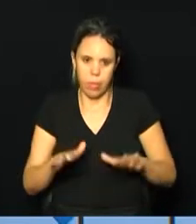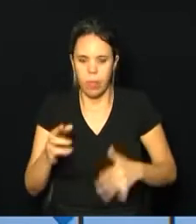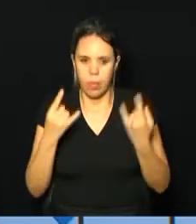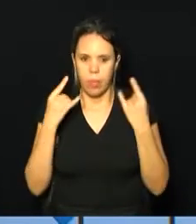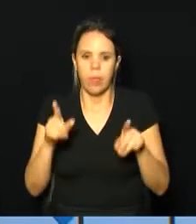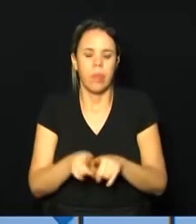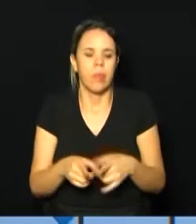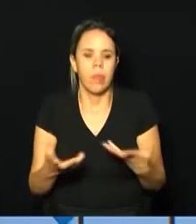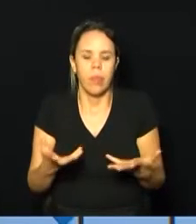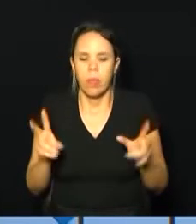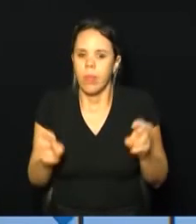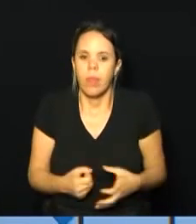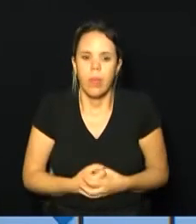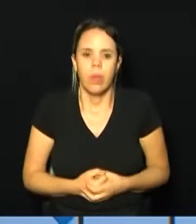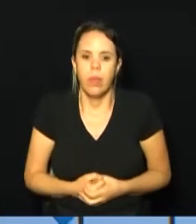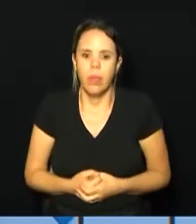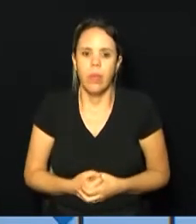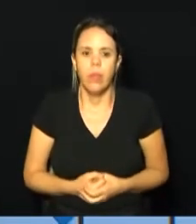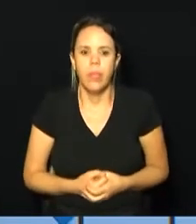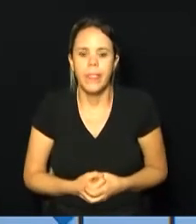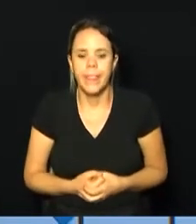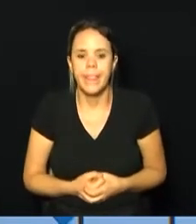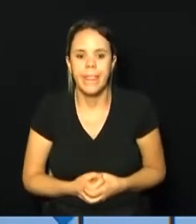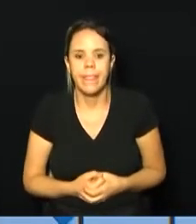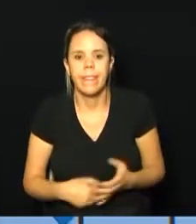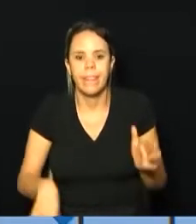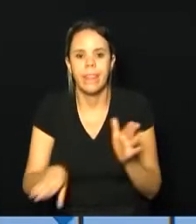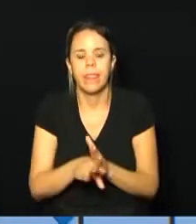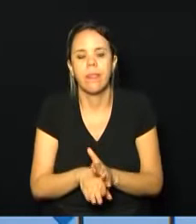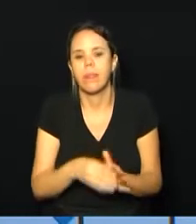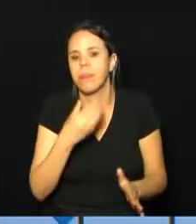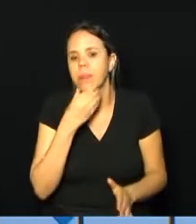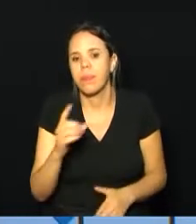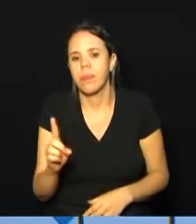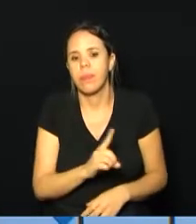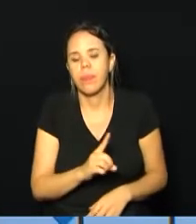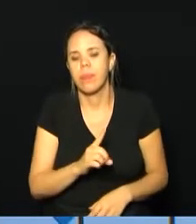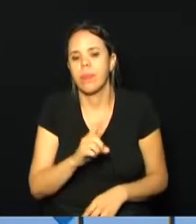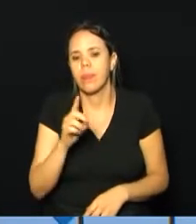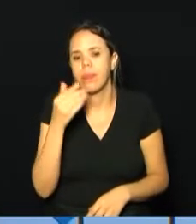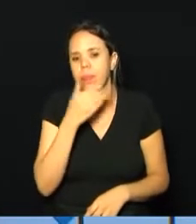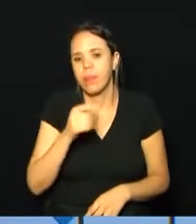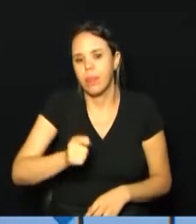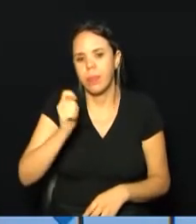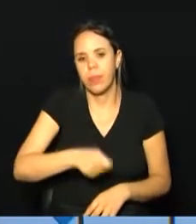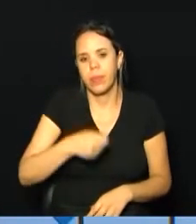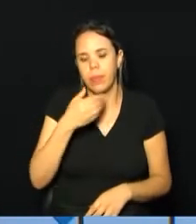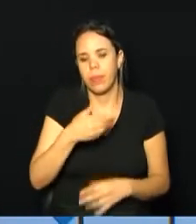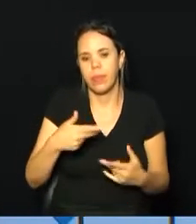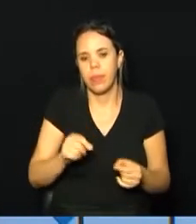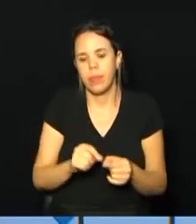atrações com esse tema. Olha, está previsto aí chegada do Papai Noel, fada docinho, e aí tem todo